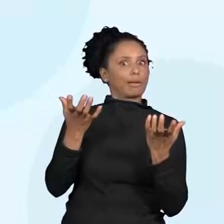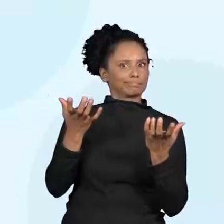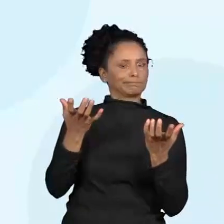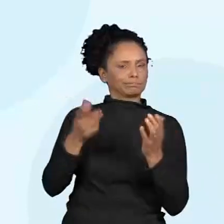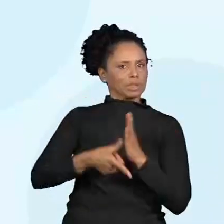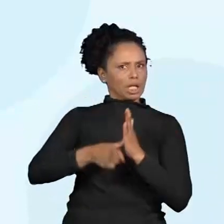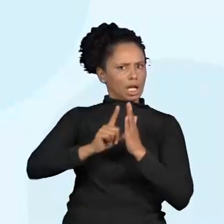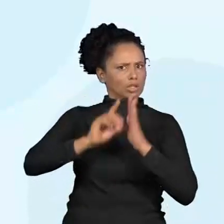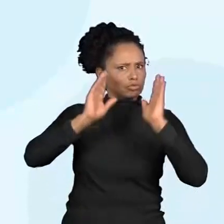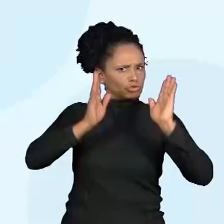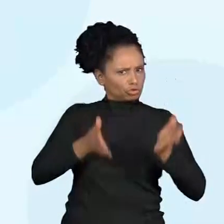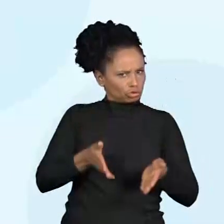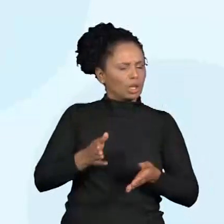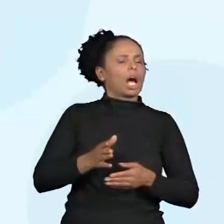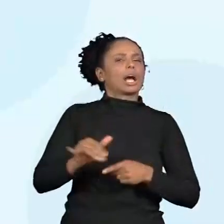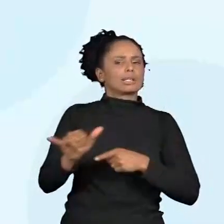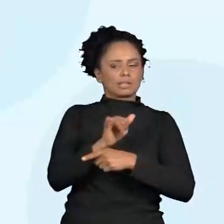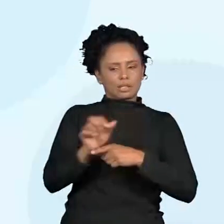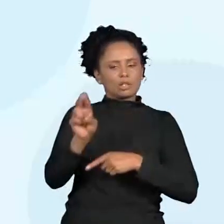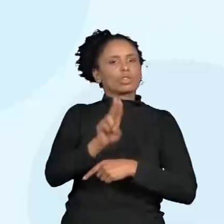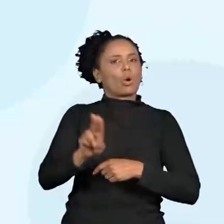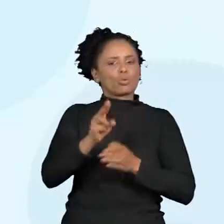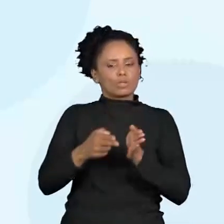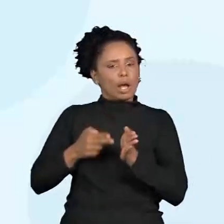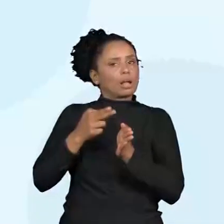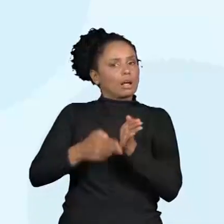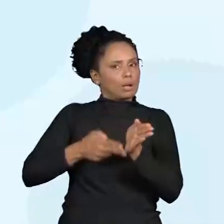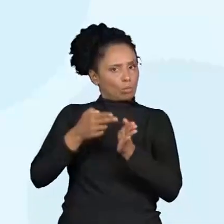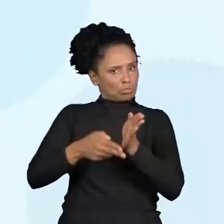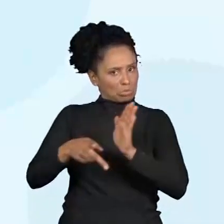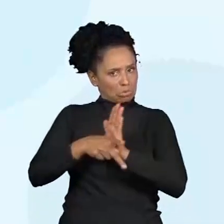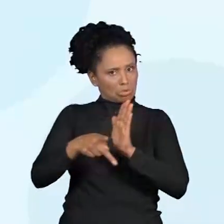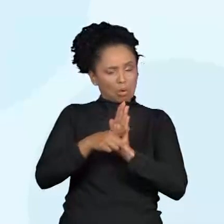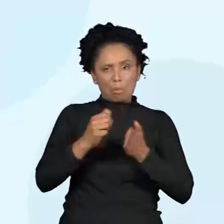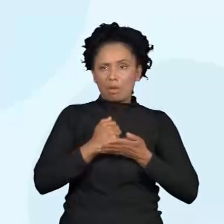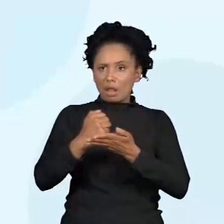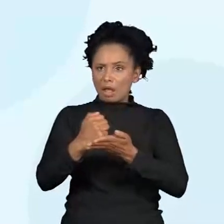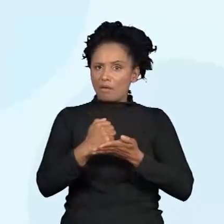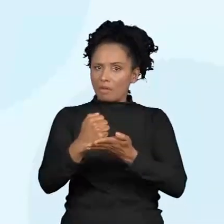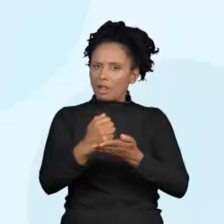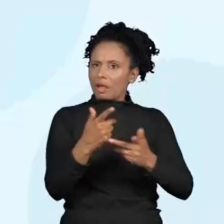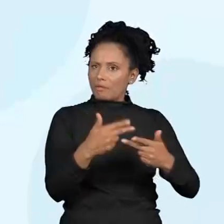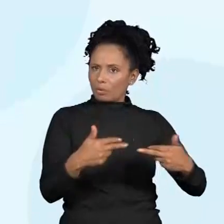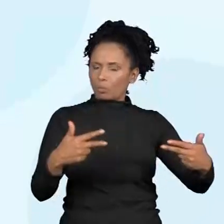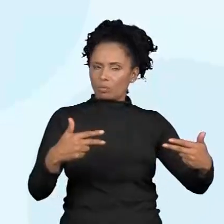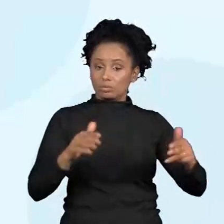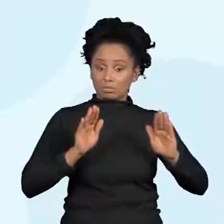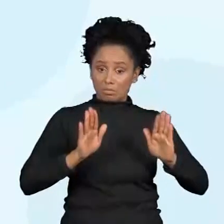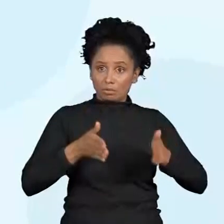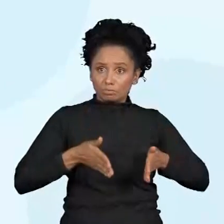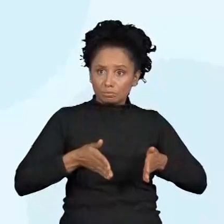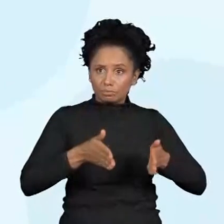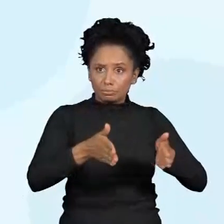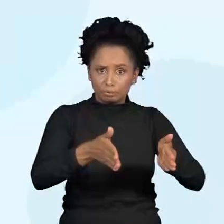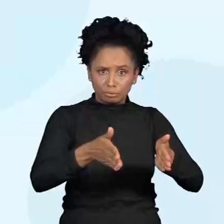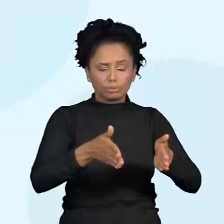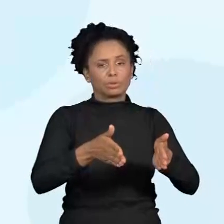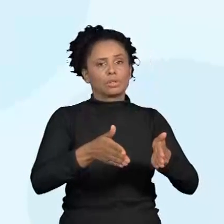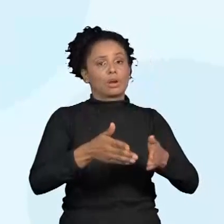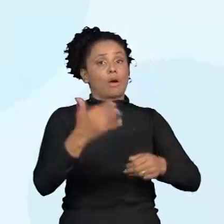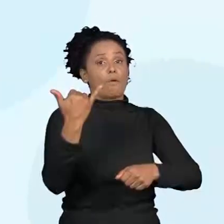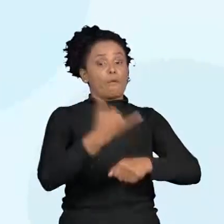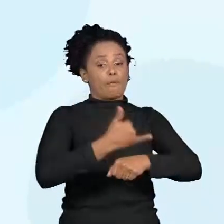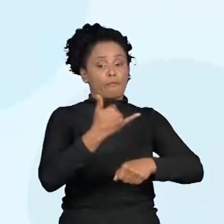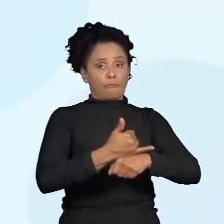de utilizar os trens aí como meio de transporte. A estrada de ferro tinha como objetivo ligar o porto